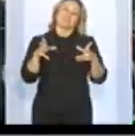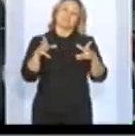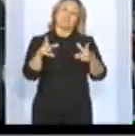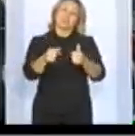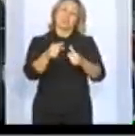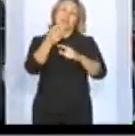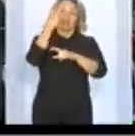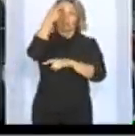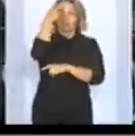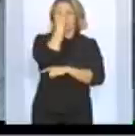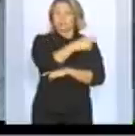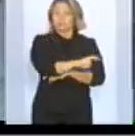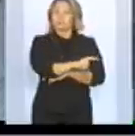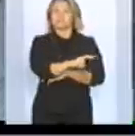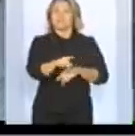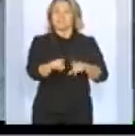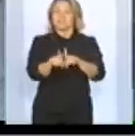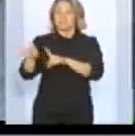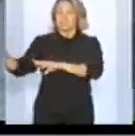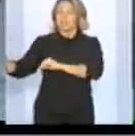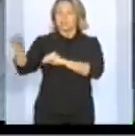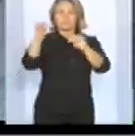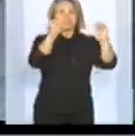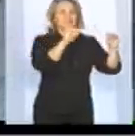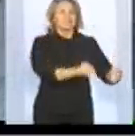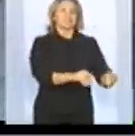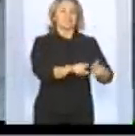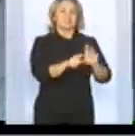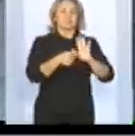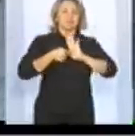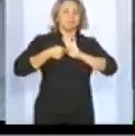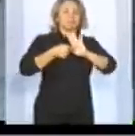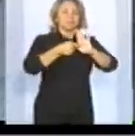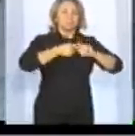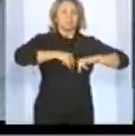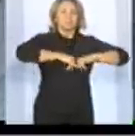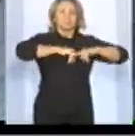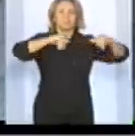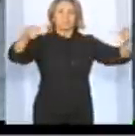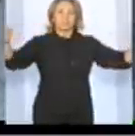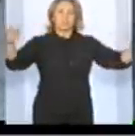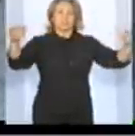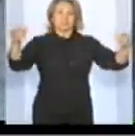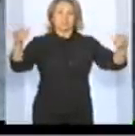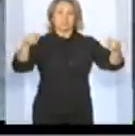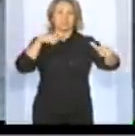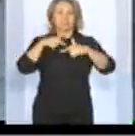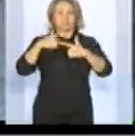à cultura e à transferência de cultura e à transmissão essa propriedade cruzada.